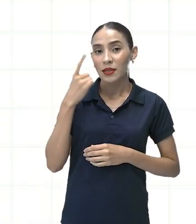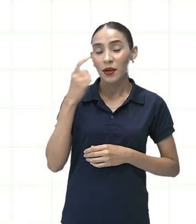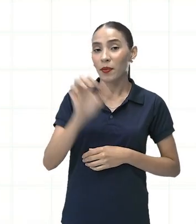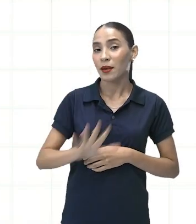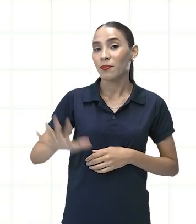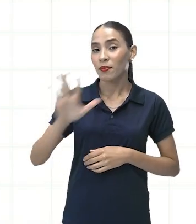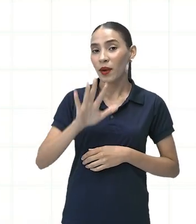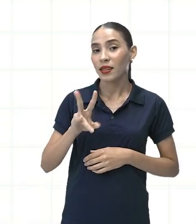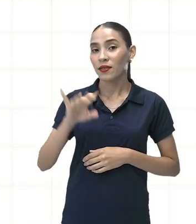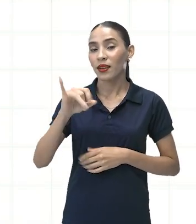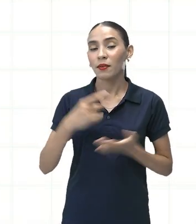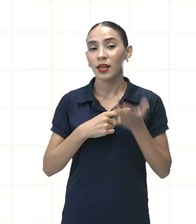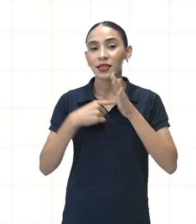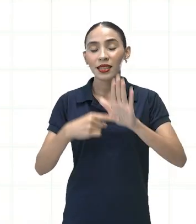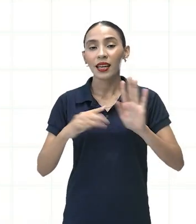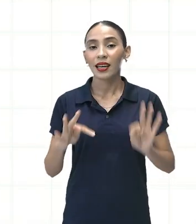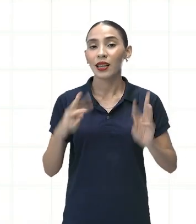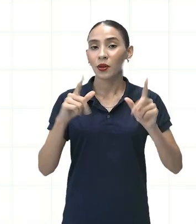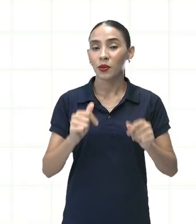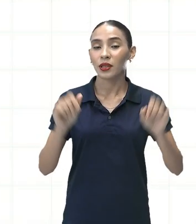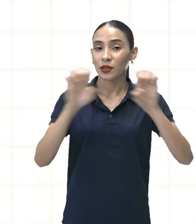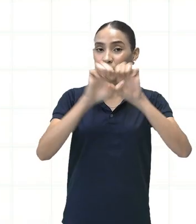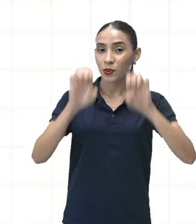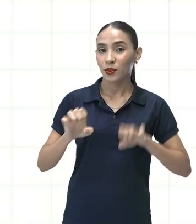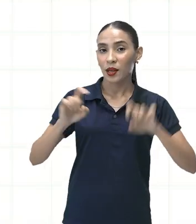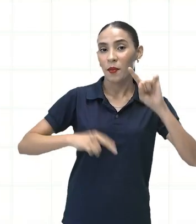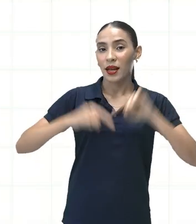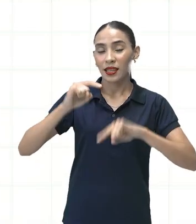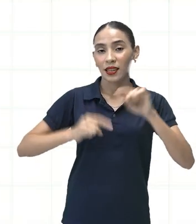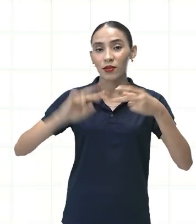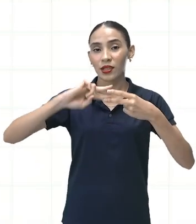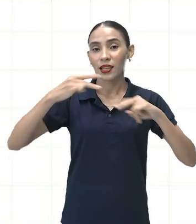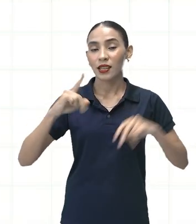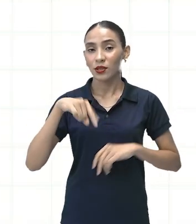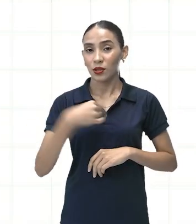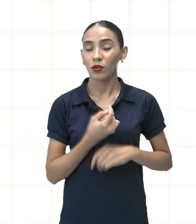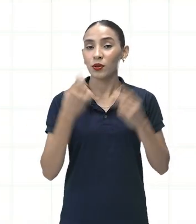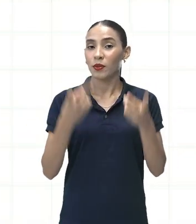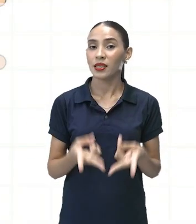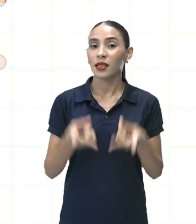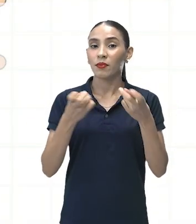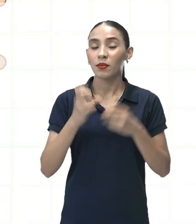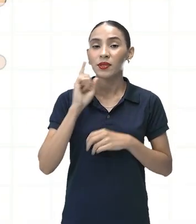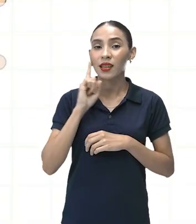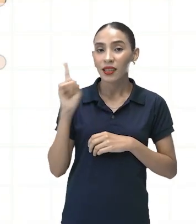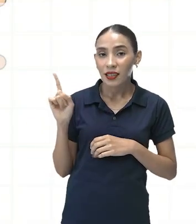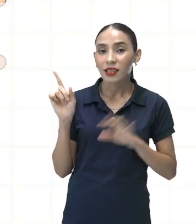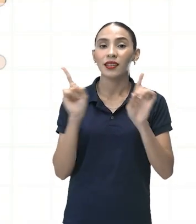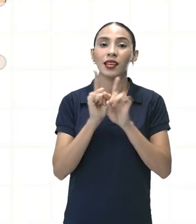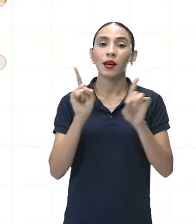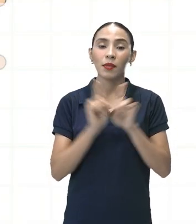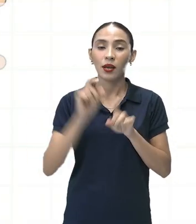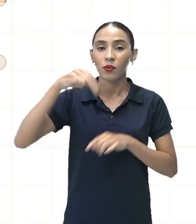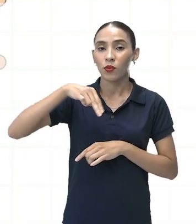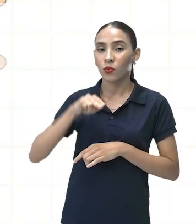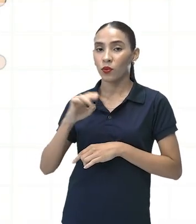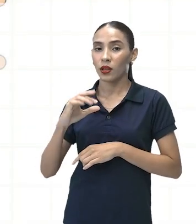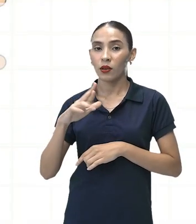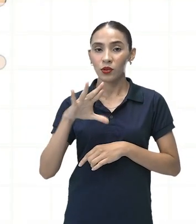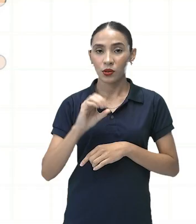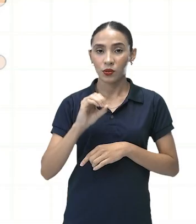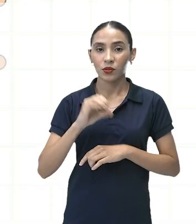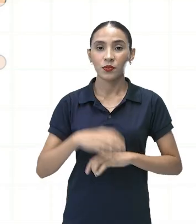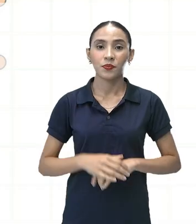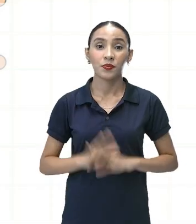Bem, vamos observar uma imagem que vai nos mostrar toda essa estrutura do material genético e nós podemos visualizar, então, aí também